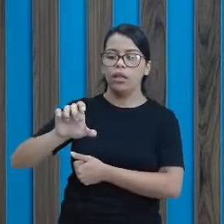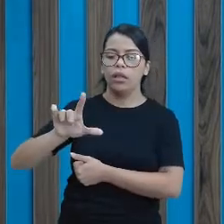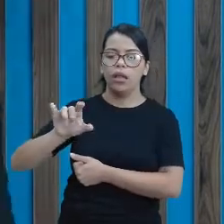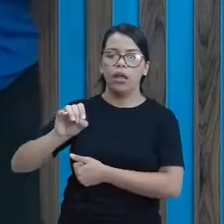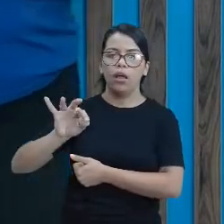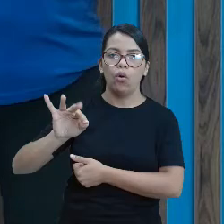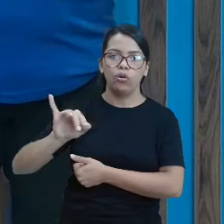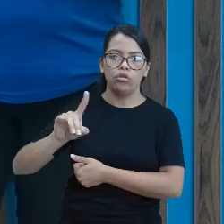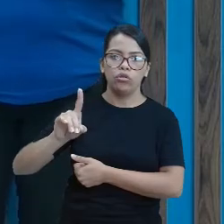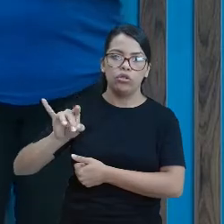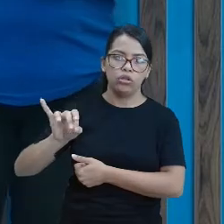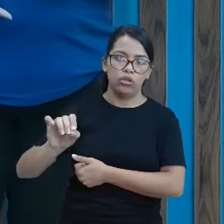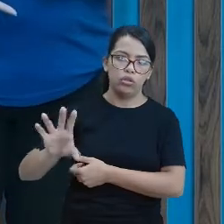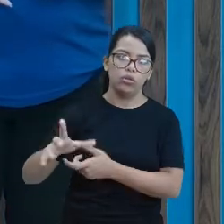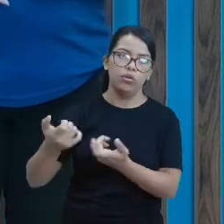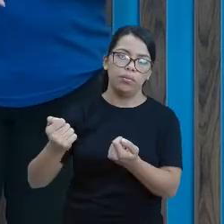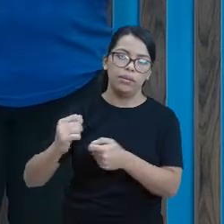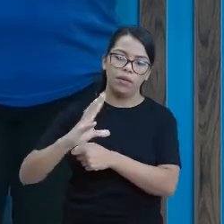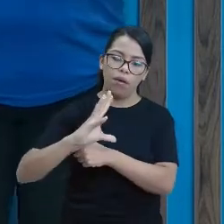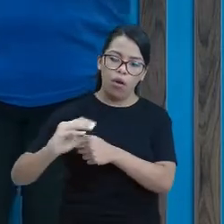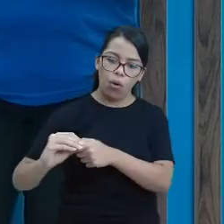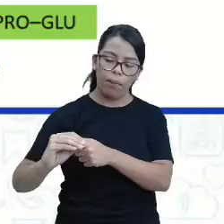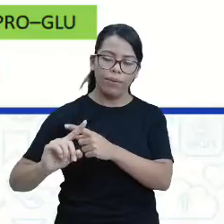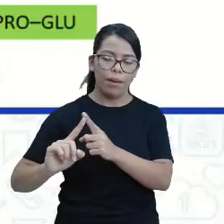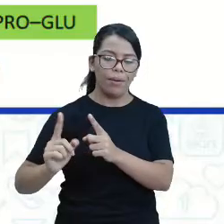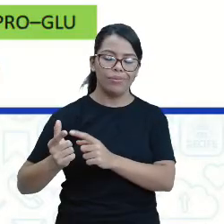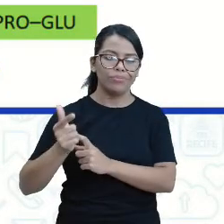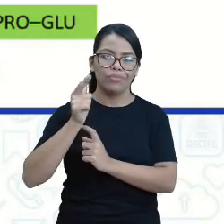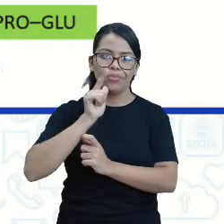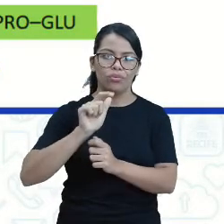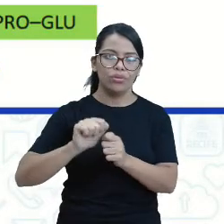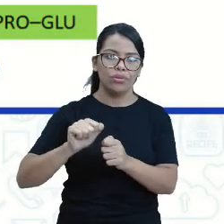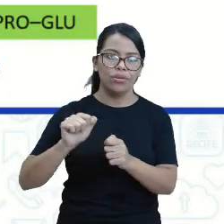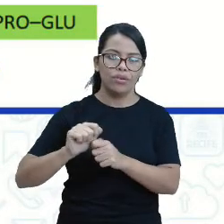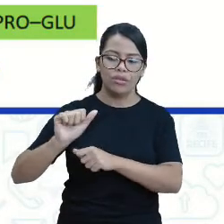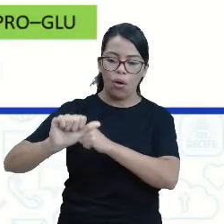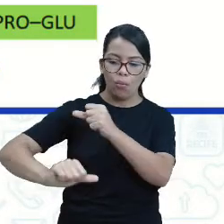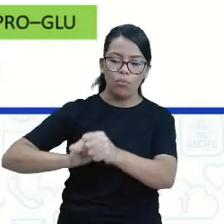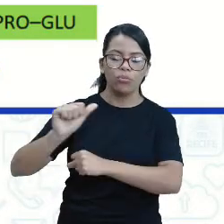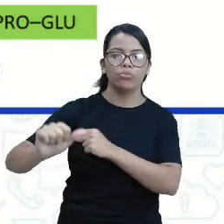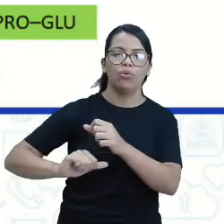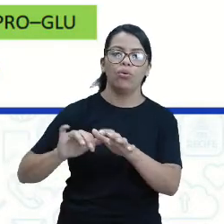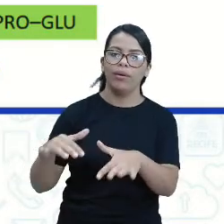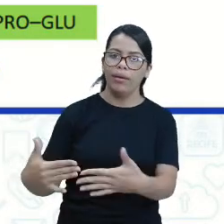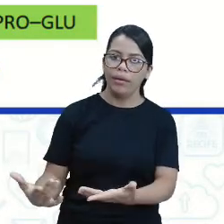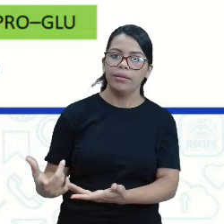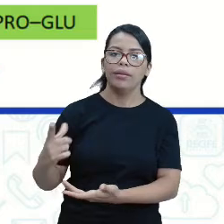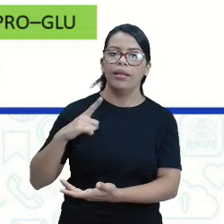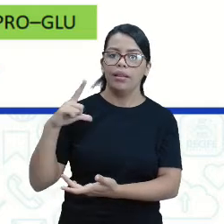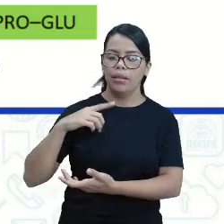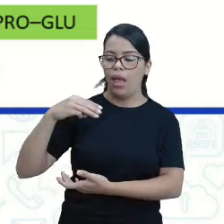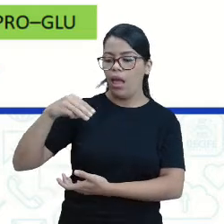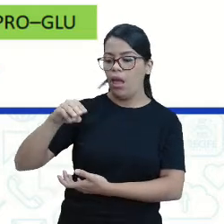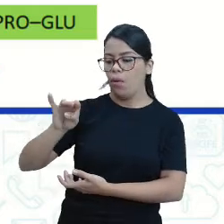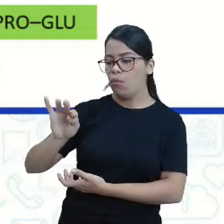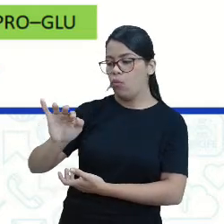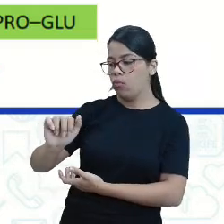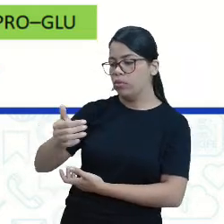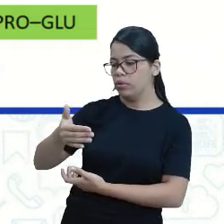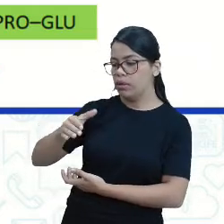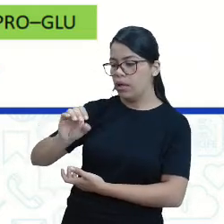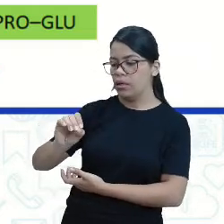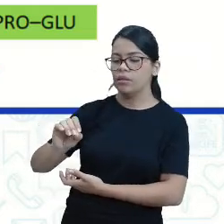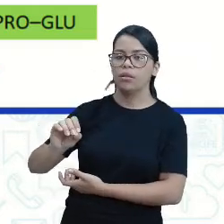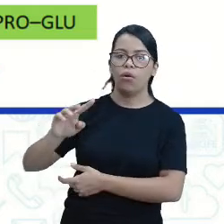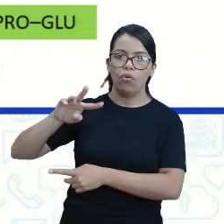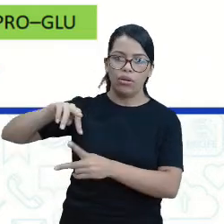nucleotídeo que deveria ser copiado, ele não foi copiado, foi alterado aí. Então, isso causa essa mutação gênica,